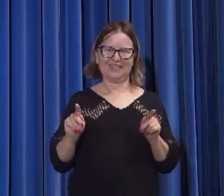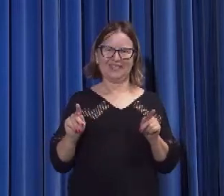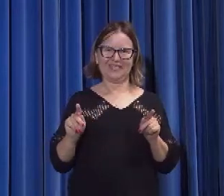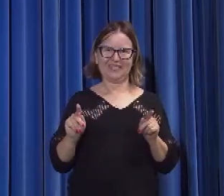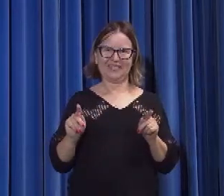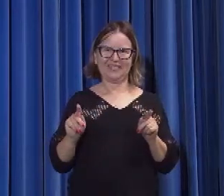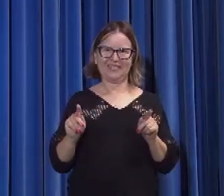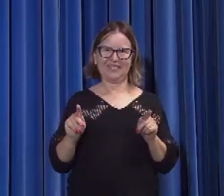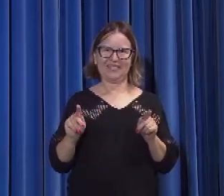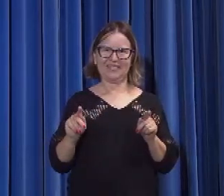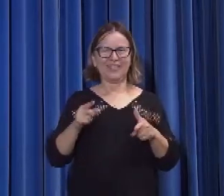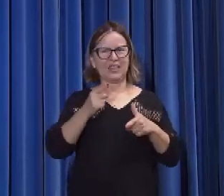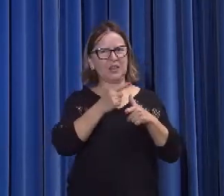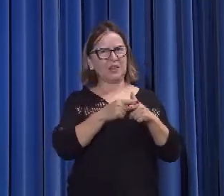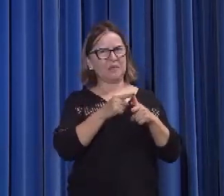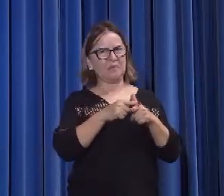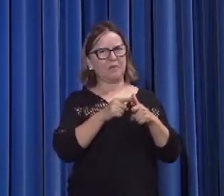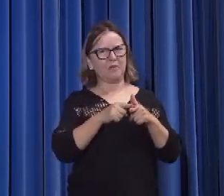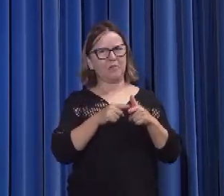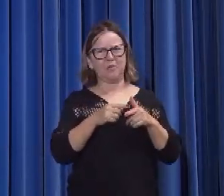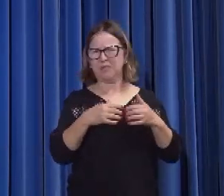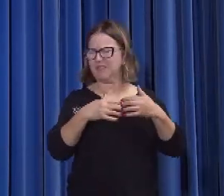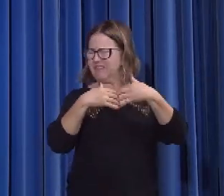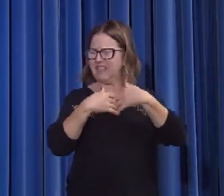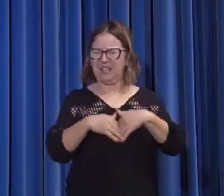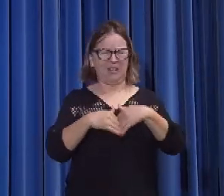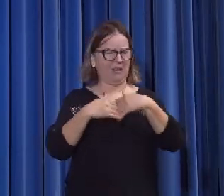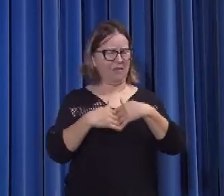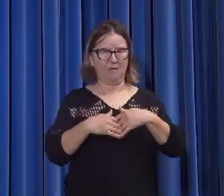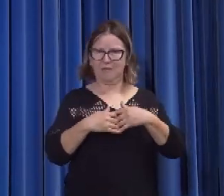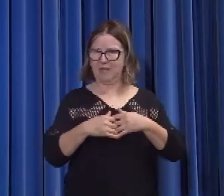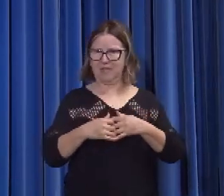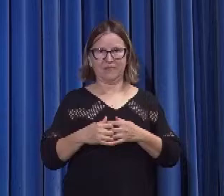E as circunstâncias não vão te abalar.